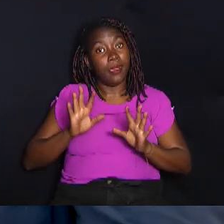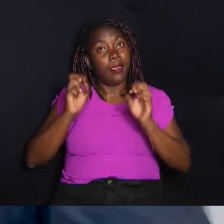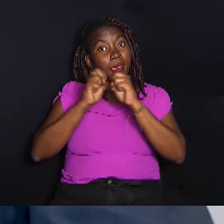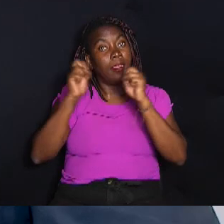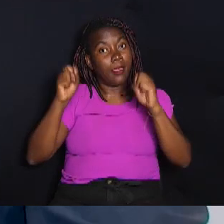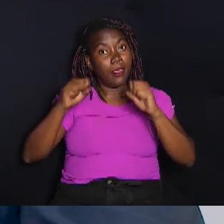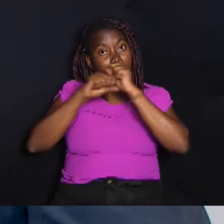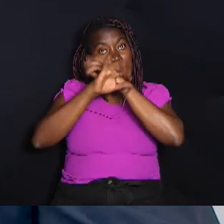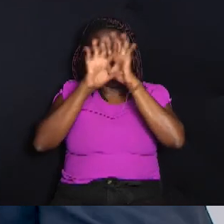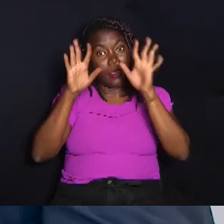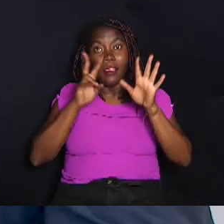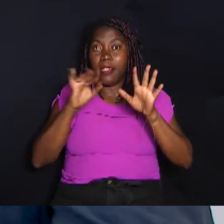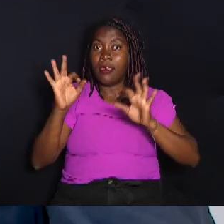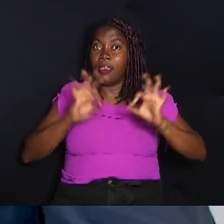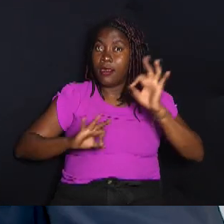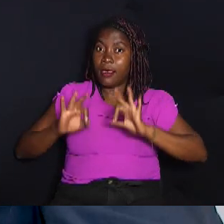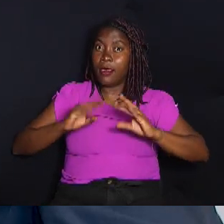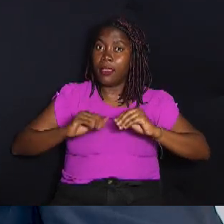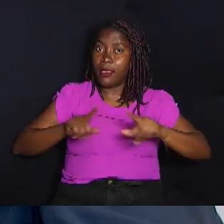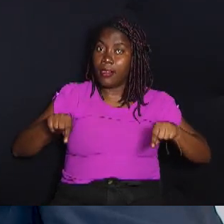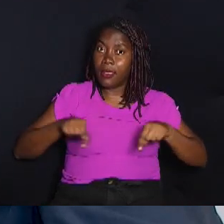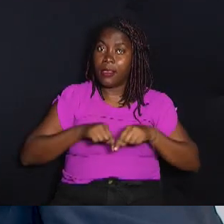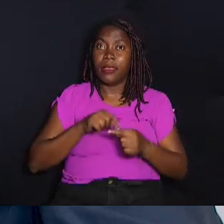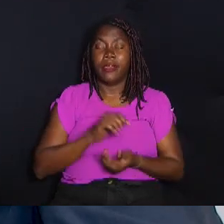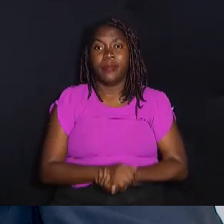com esse sistema de Transparência a gente já vai preparando o terreno